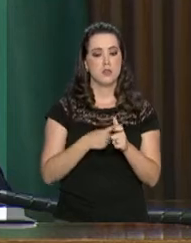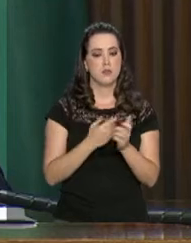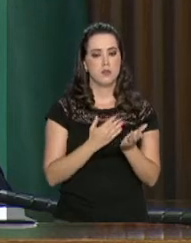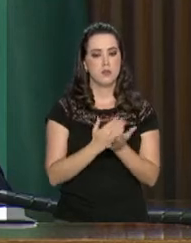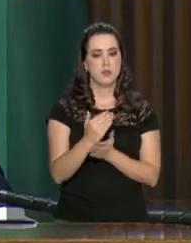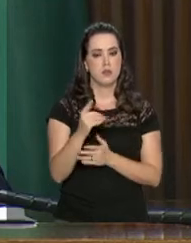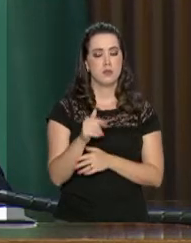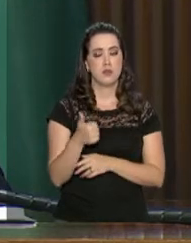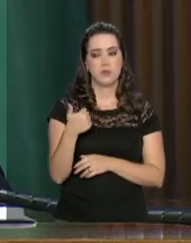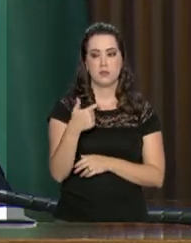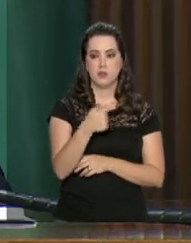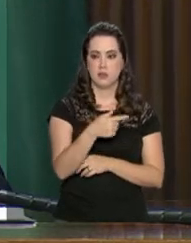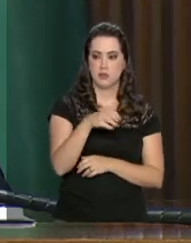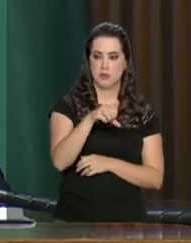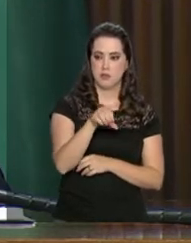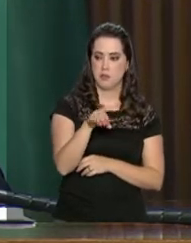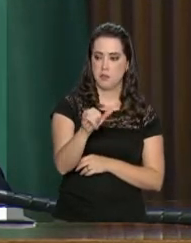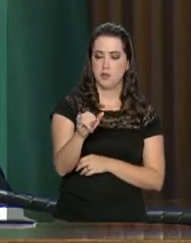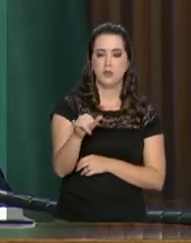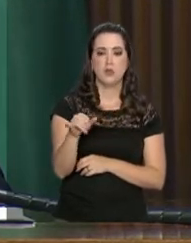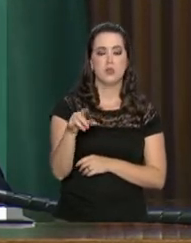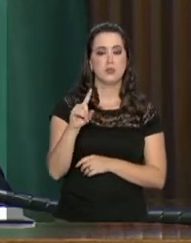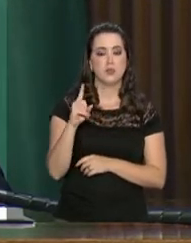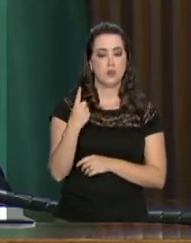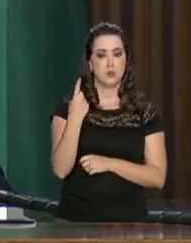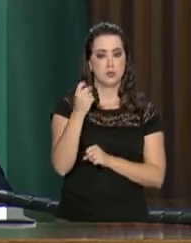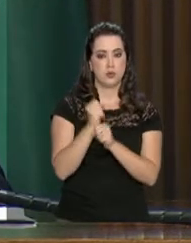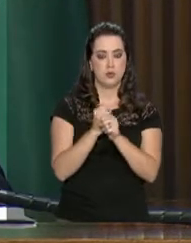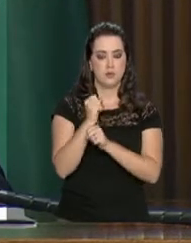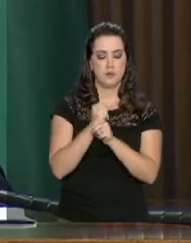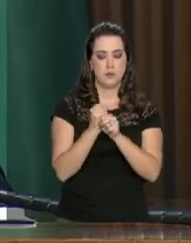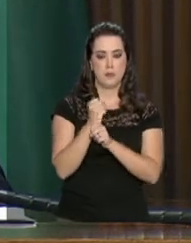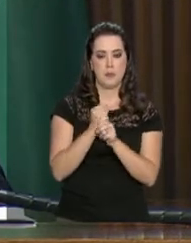de 179 bilhões e logo no primeiro ano